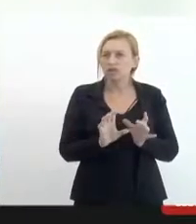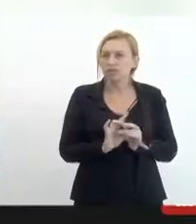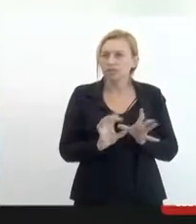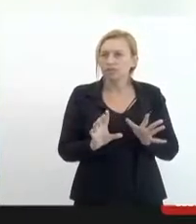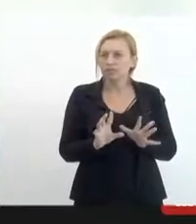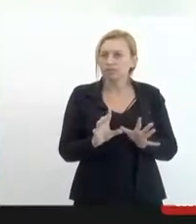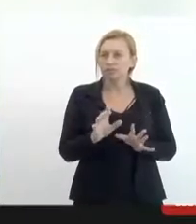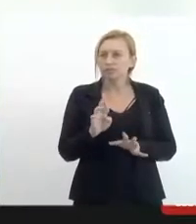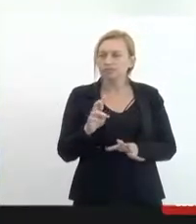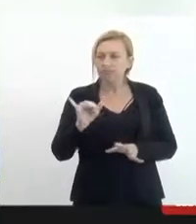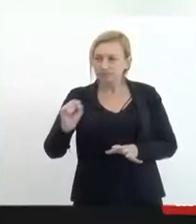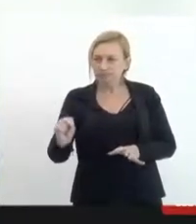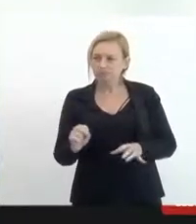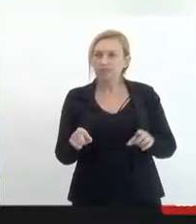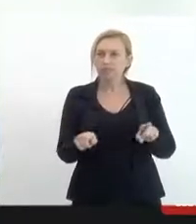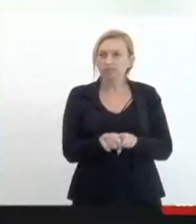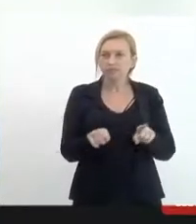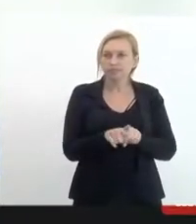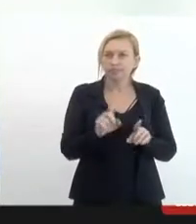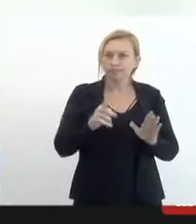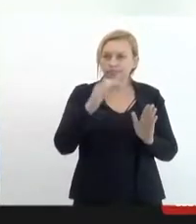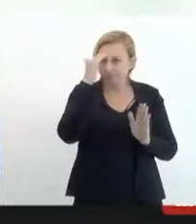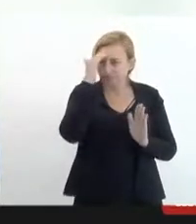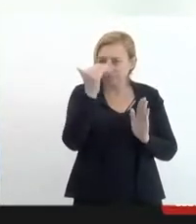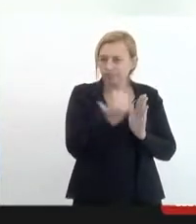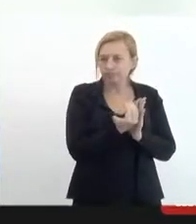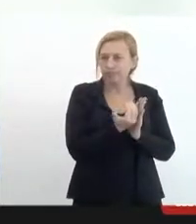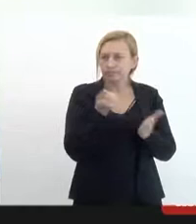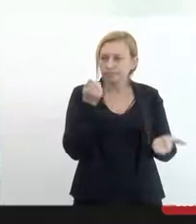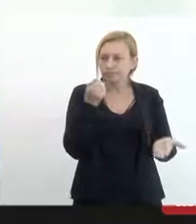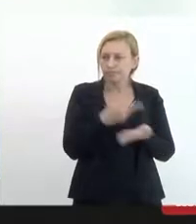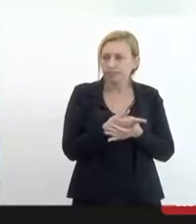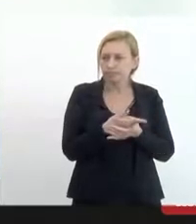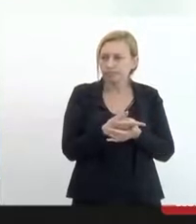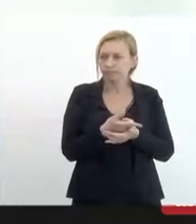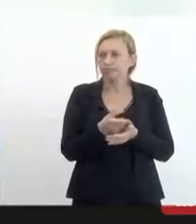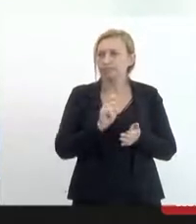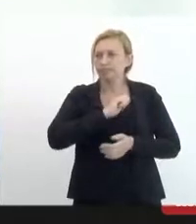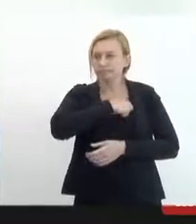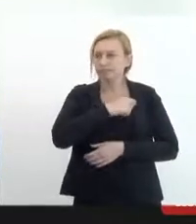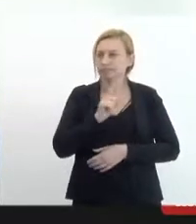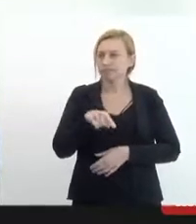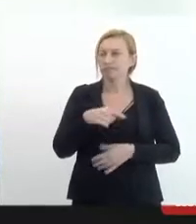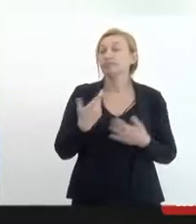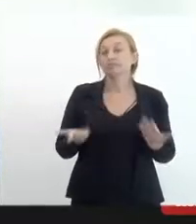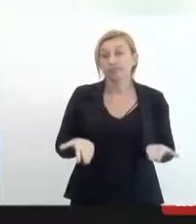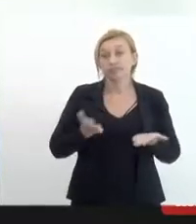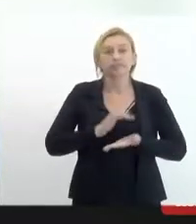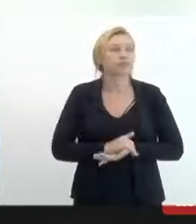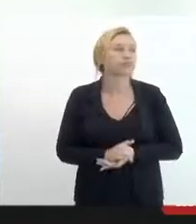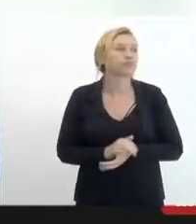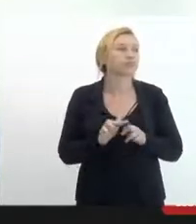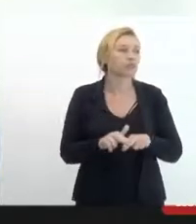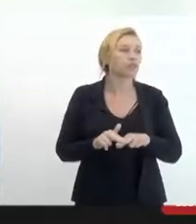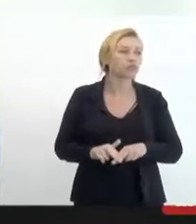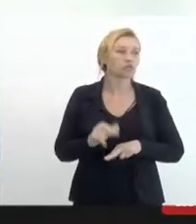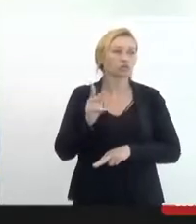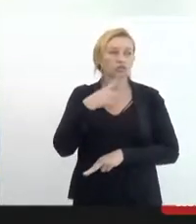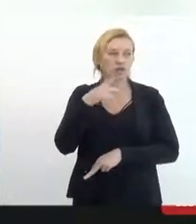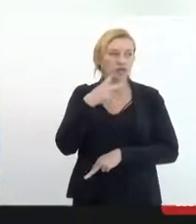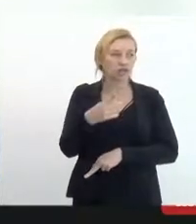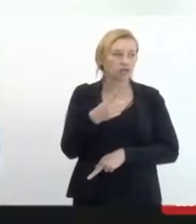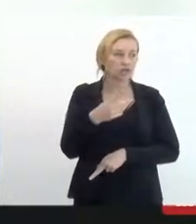de consequência, está descumprindo o regime de recuperação fiscal, né? Então, por isso eu citei